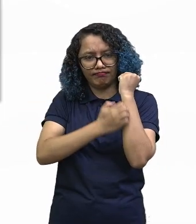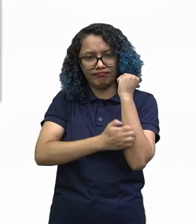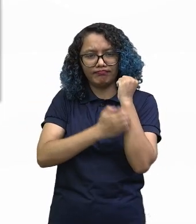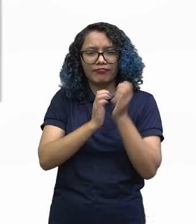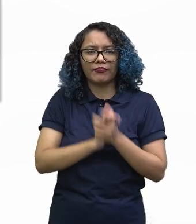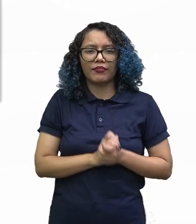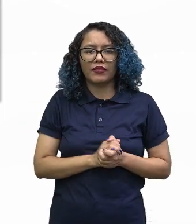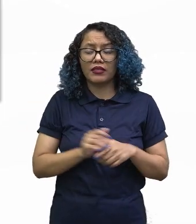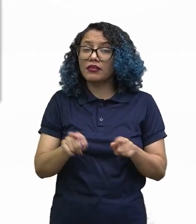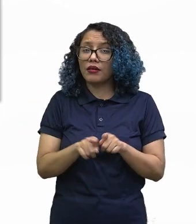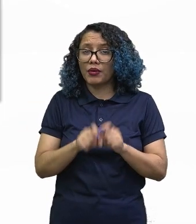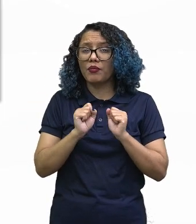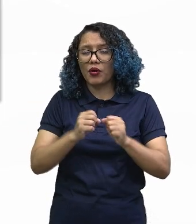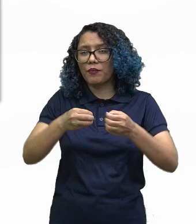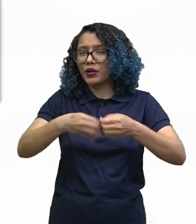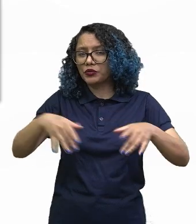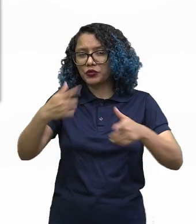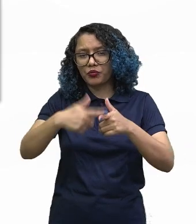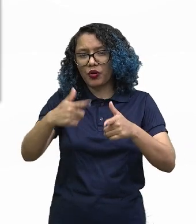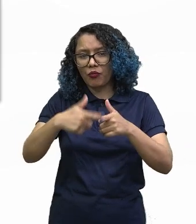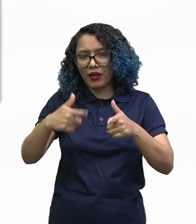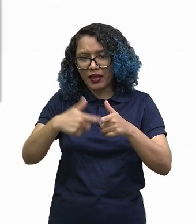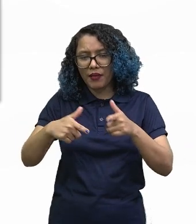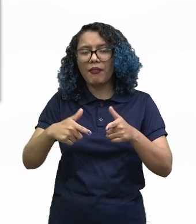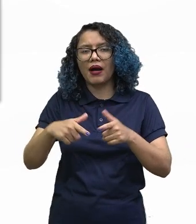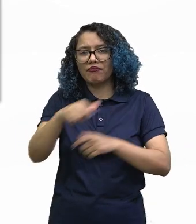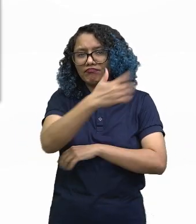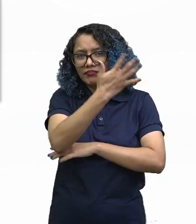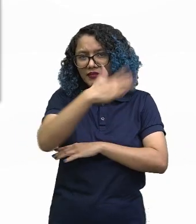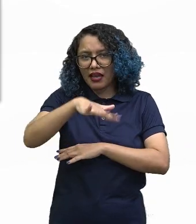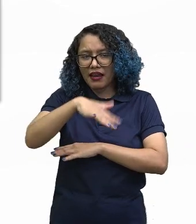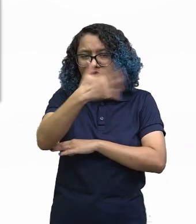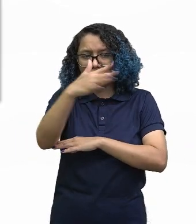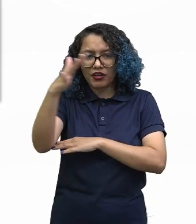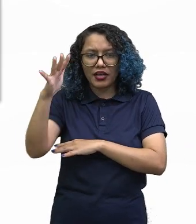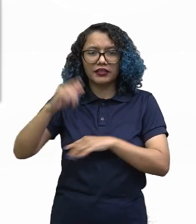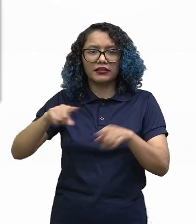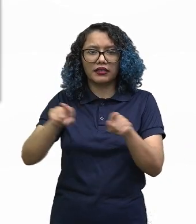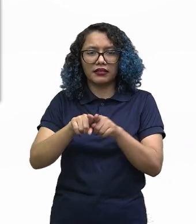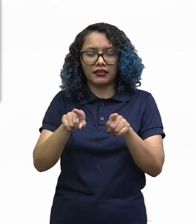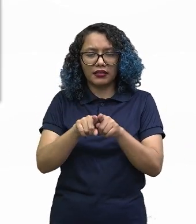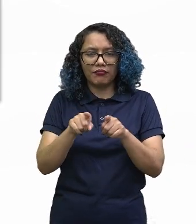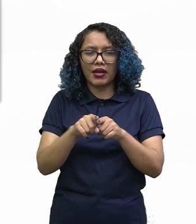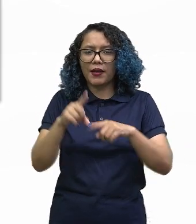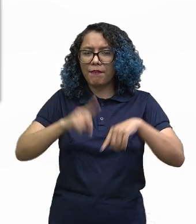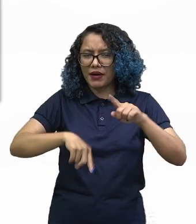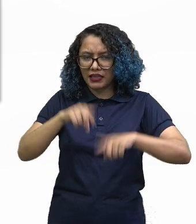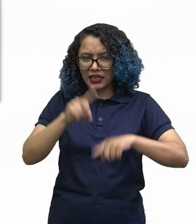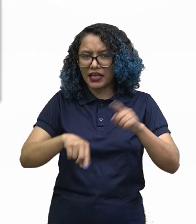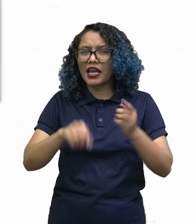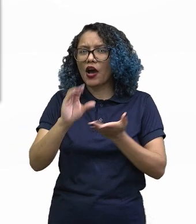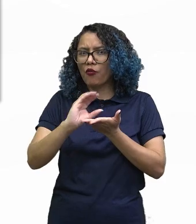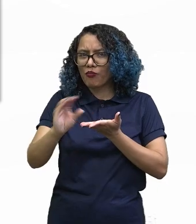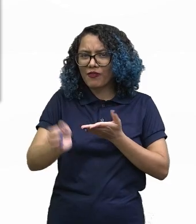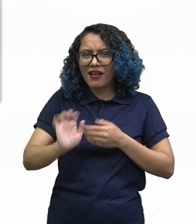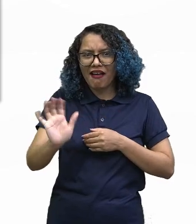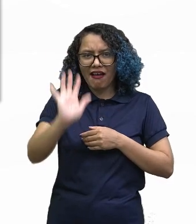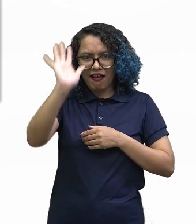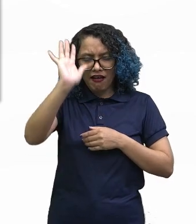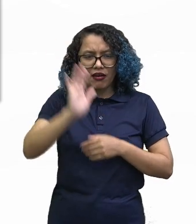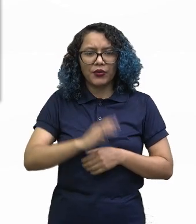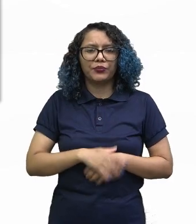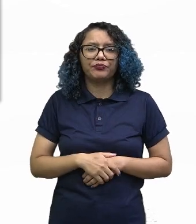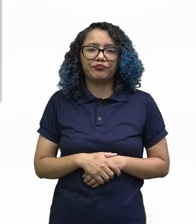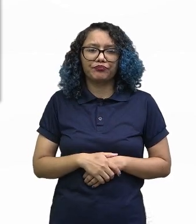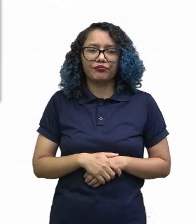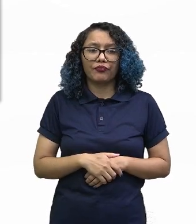em impactos ambientais em florestas, elevado custo financeiro de equipamentos. A